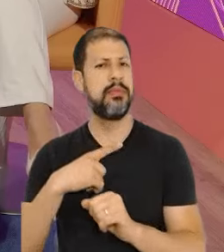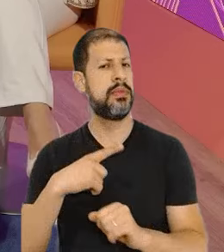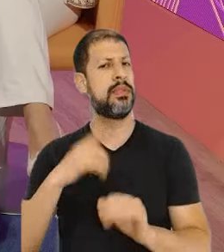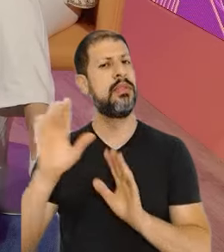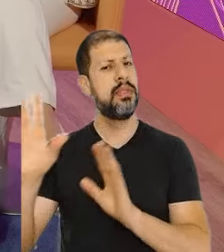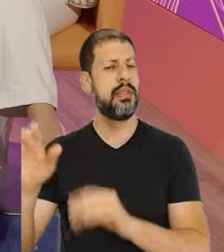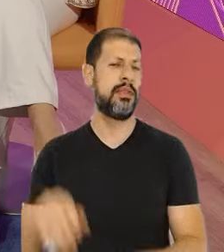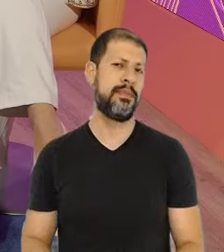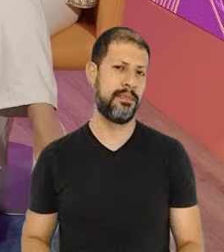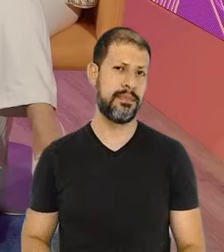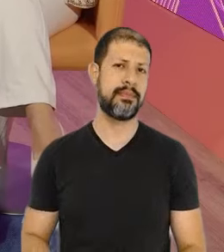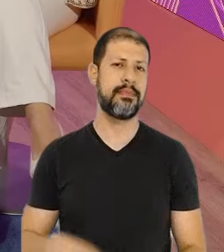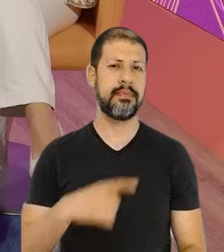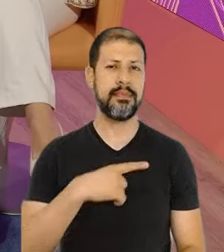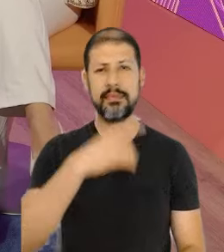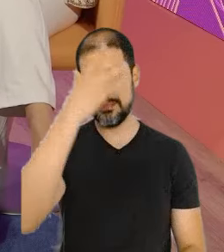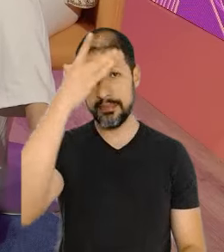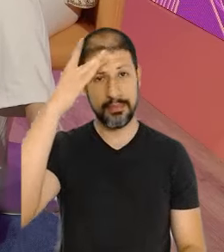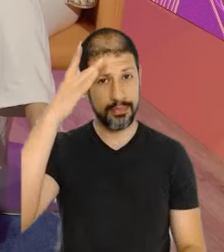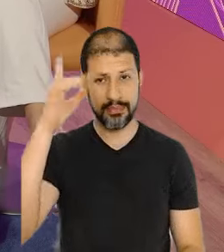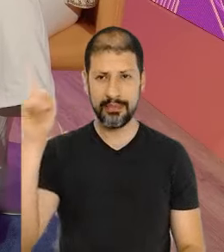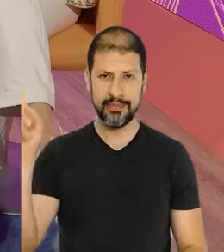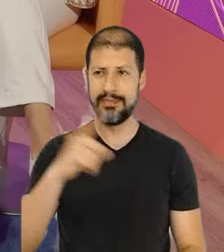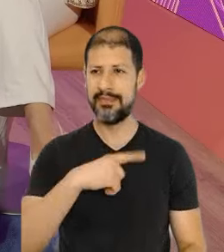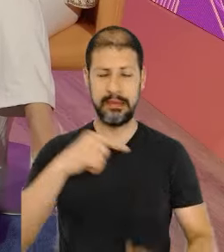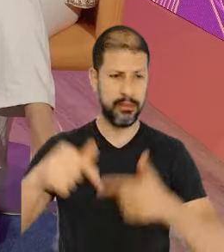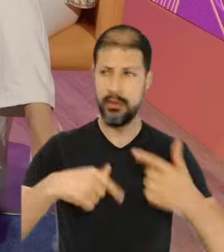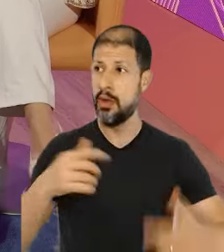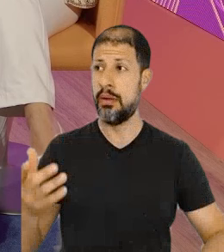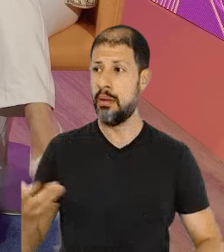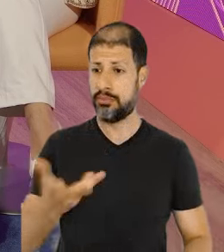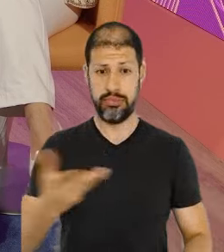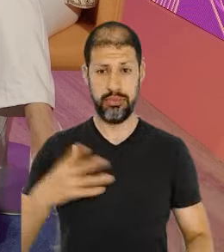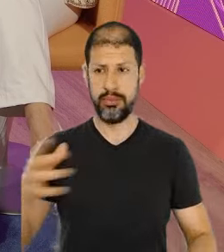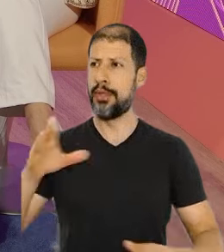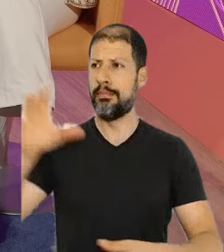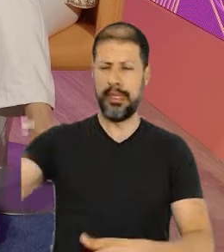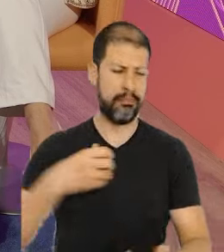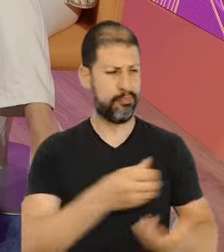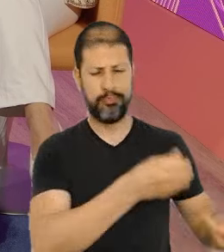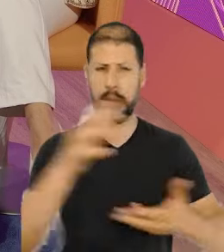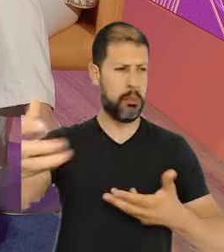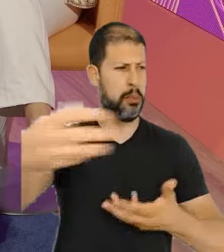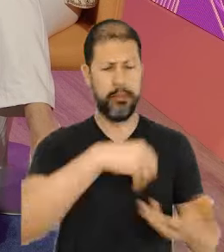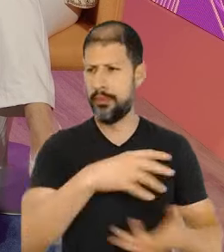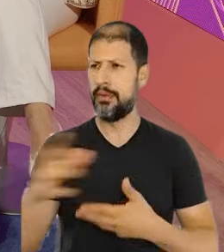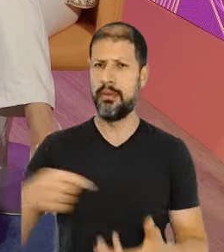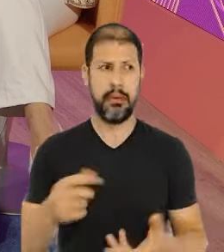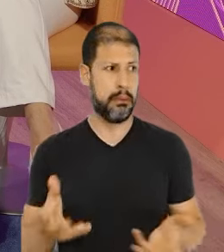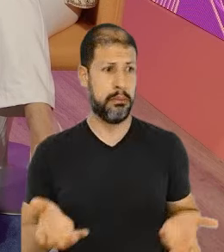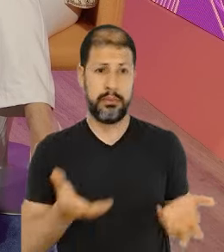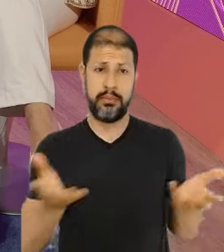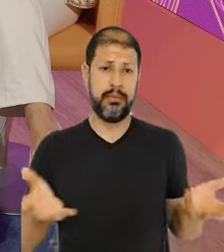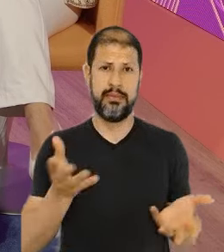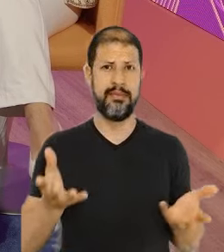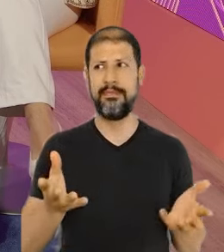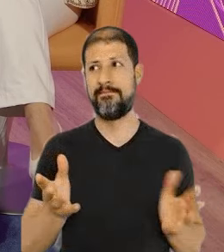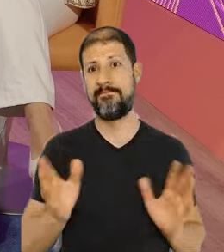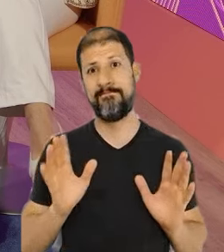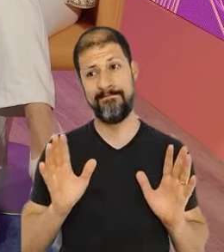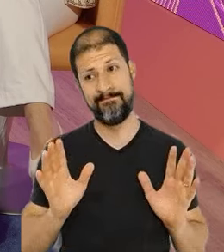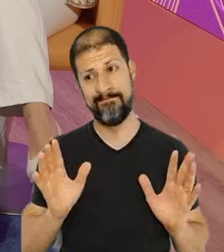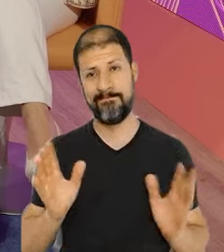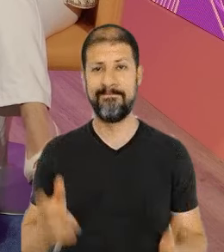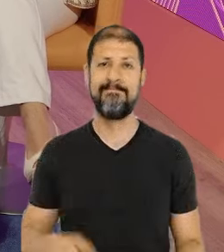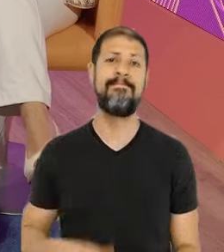processo Então se vem ali uma pessoa dá copa com pressa e tira da mão dele Aquela xícara e fala caramba eu não tô dando conta e isso é